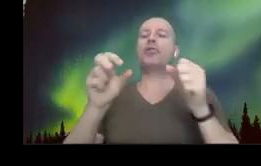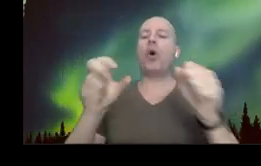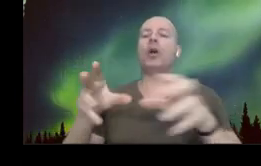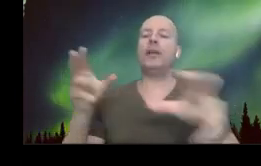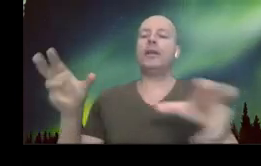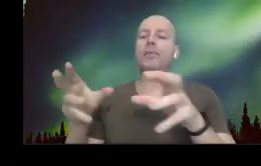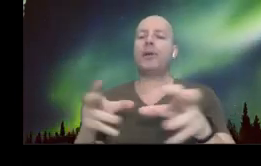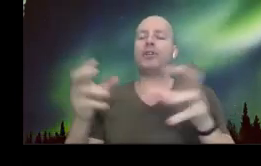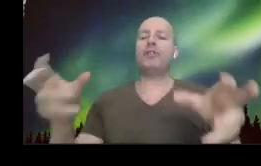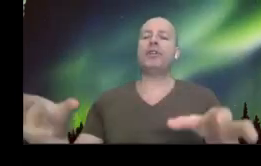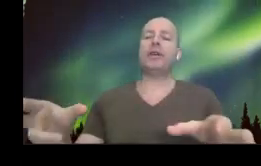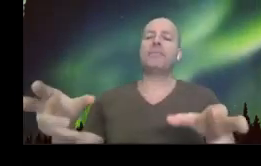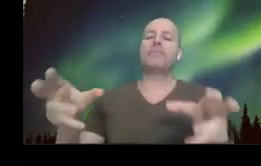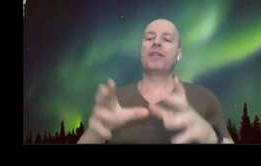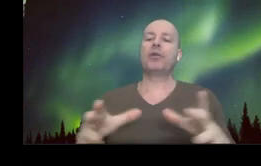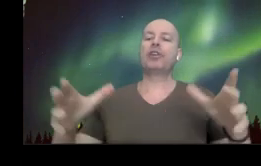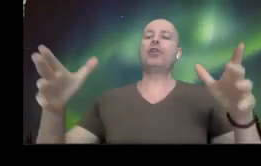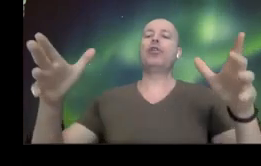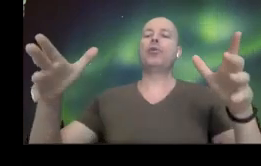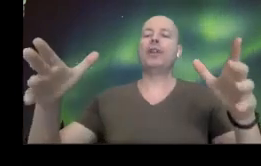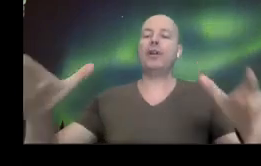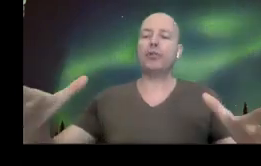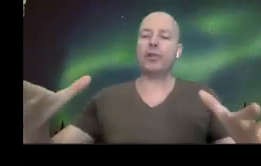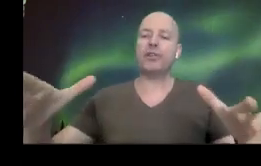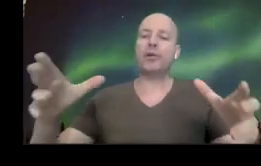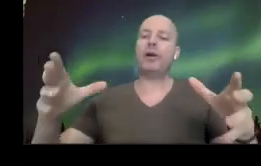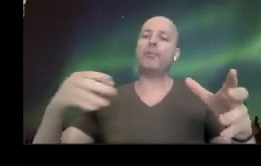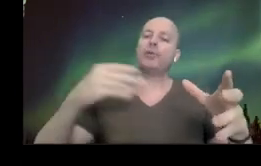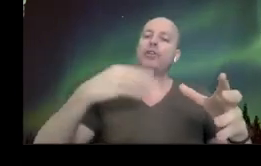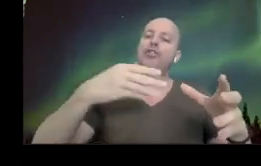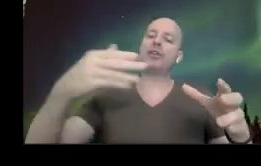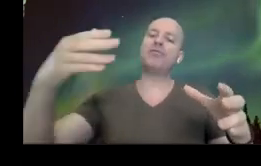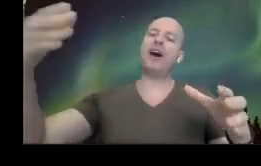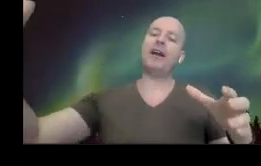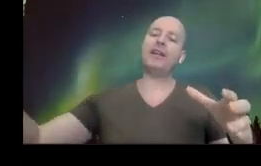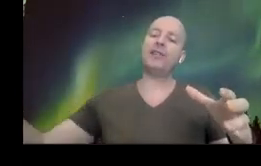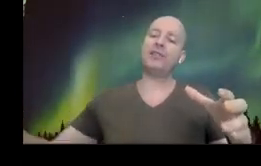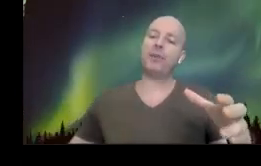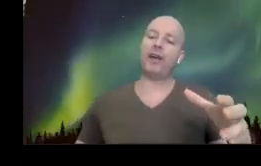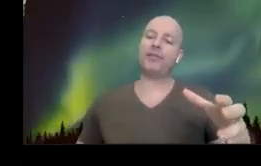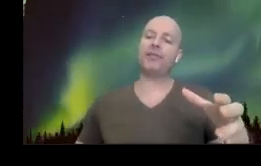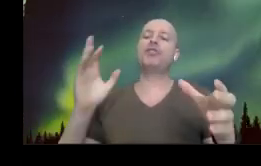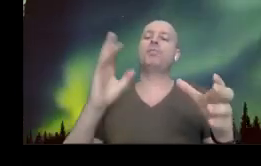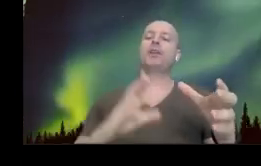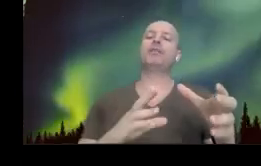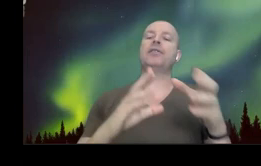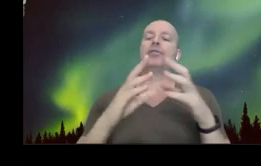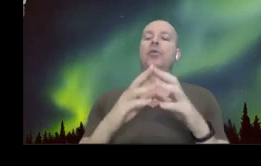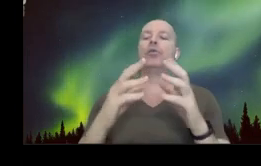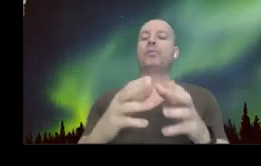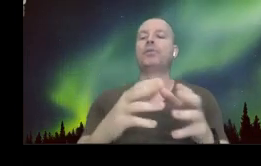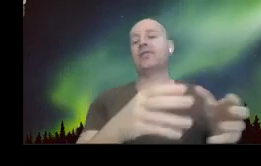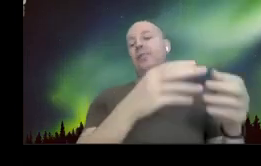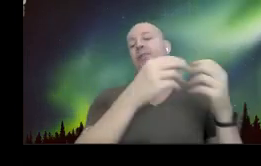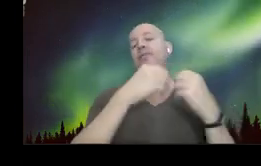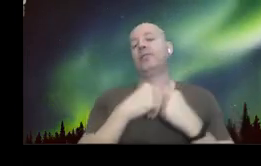As pessoas colhem para poder vender. Então, se criou uma unidade de conservação para proteger várias espécies de plantas